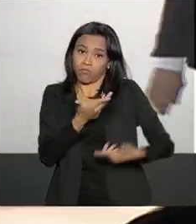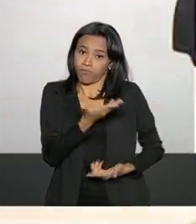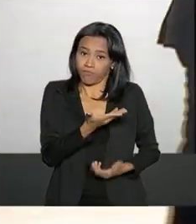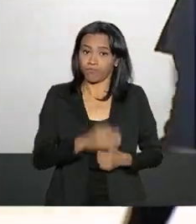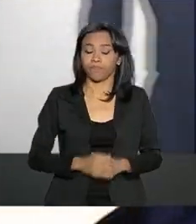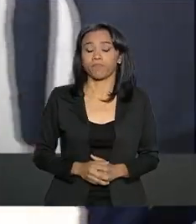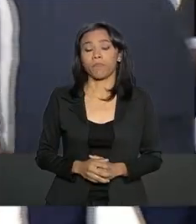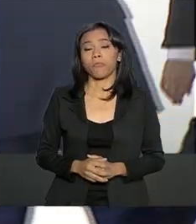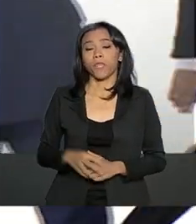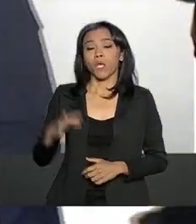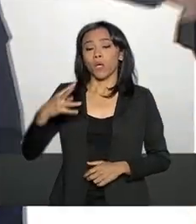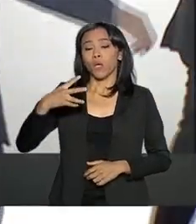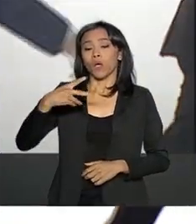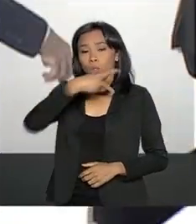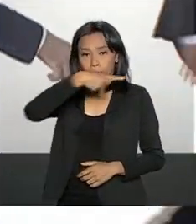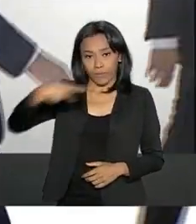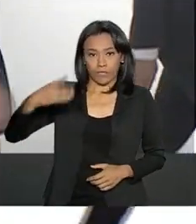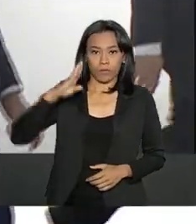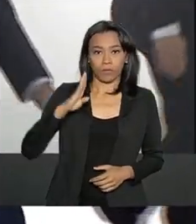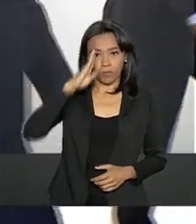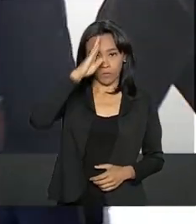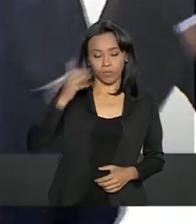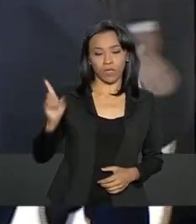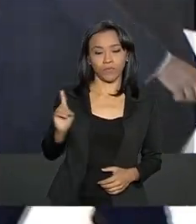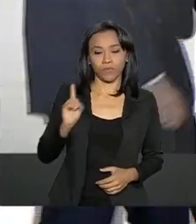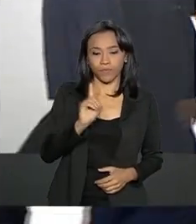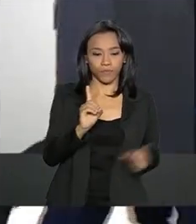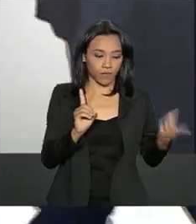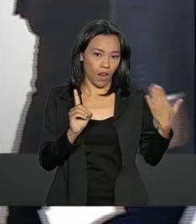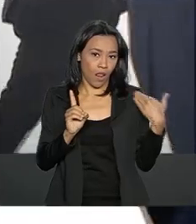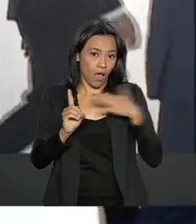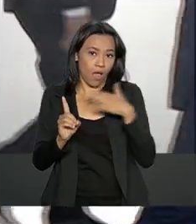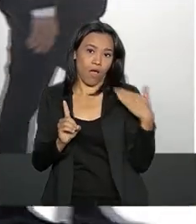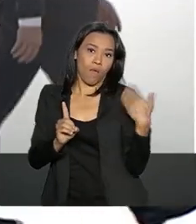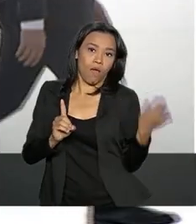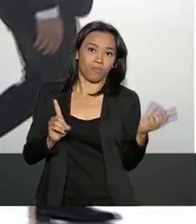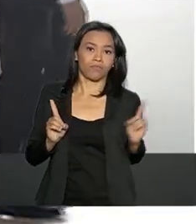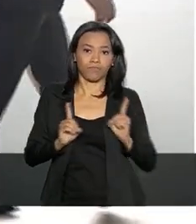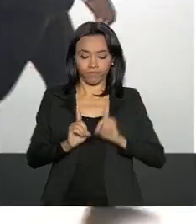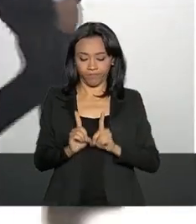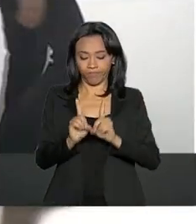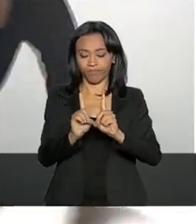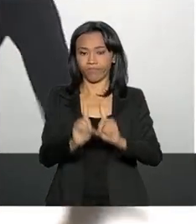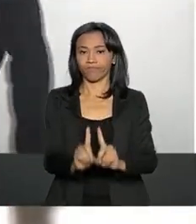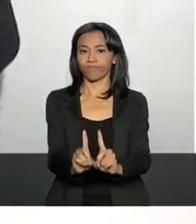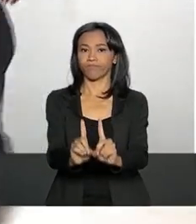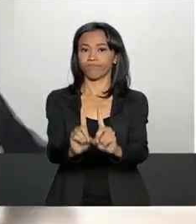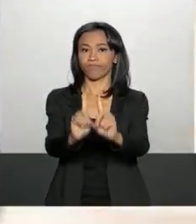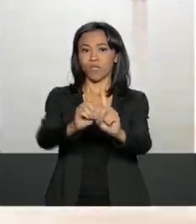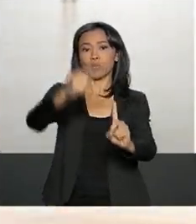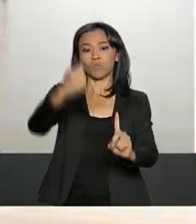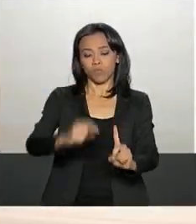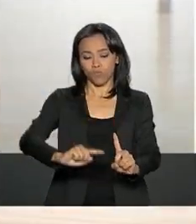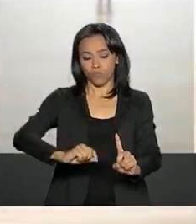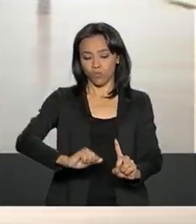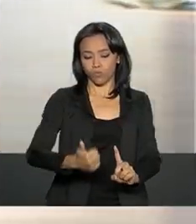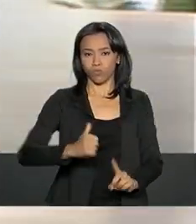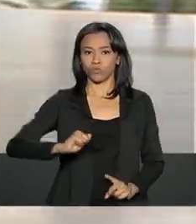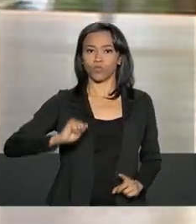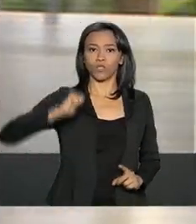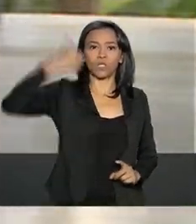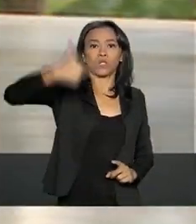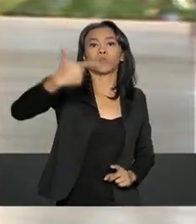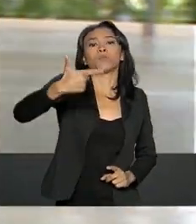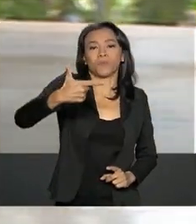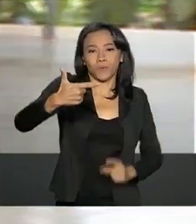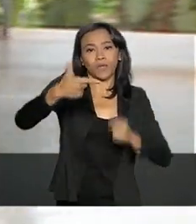Jair Bolsonaro caminha, portanto, ao lado do presidente Maurício Macri para o segundo andar, o mezanino do Palácio do Itamaraty, onde